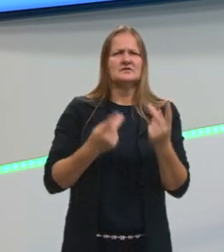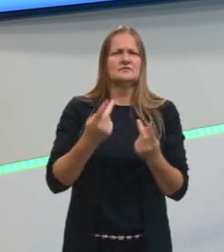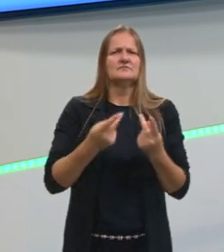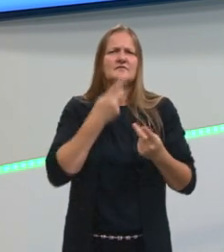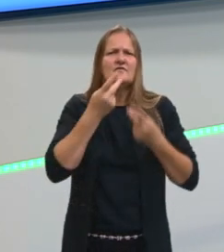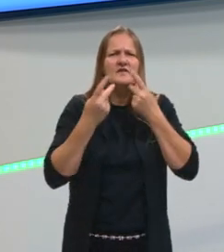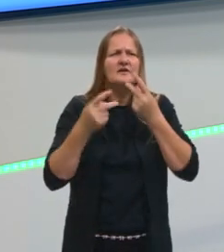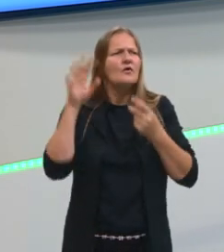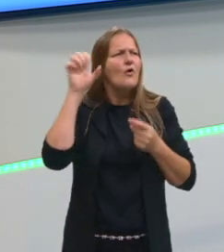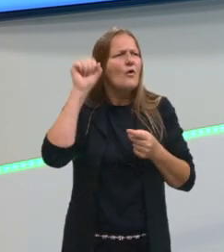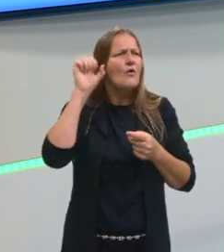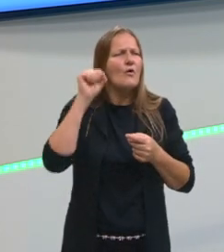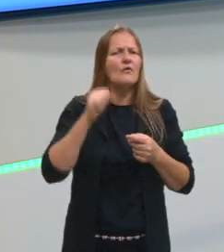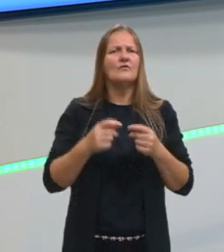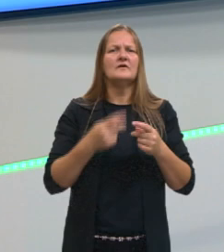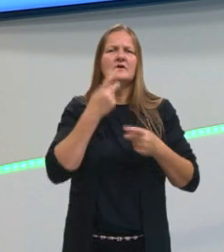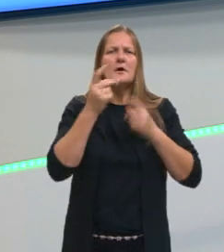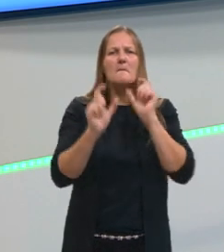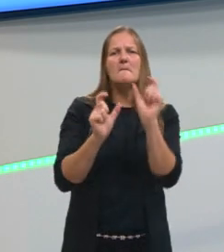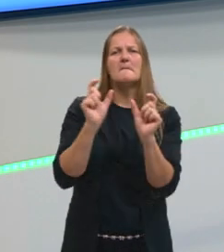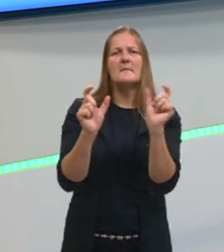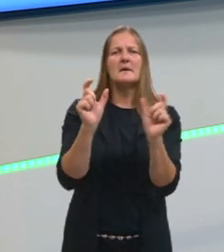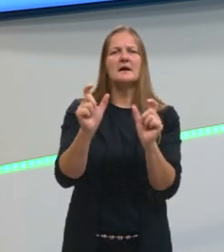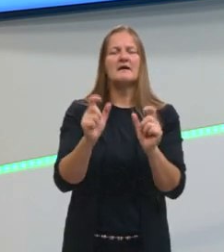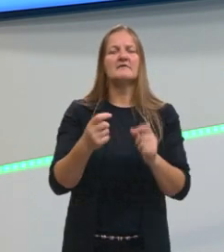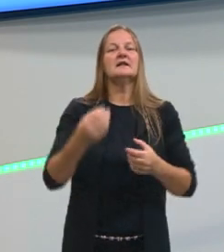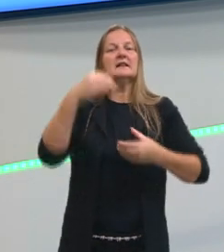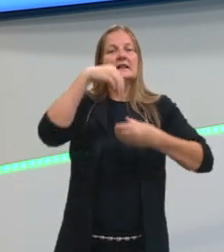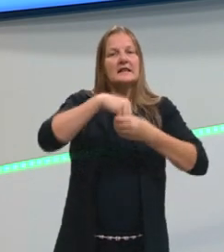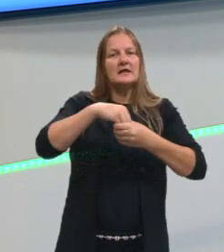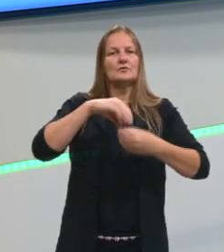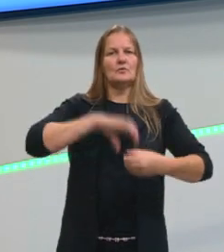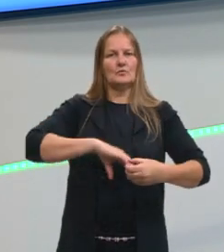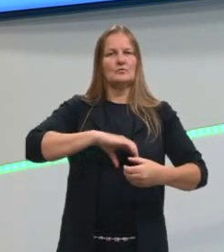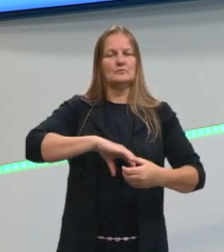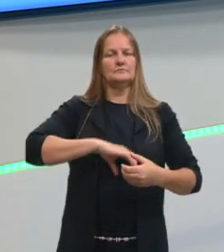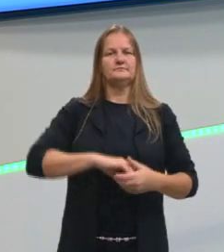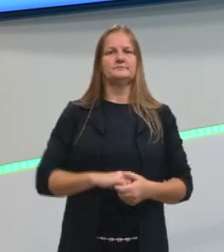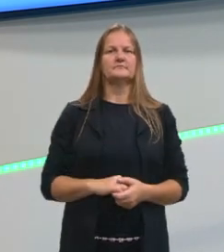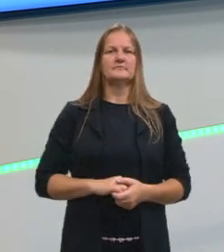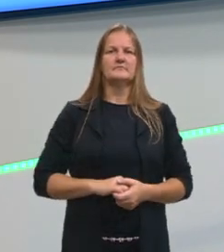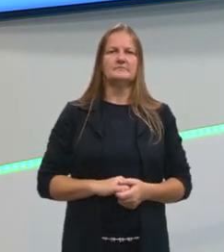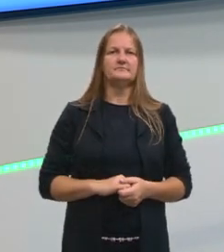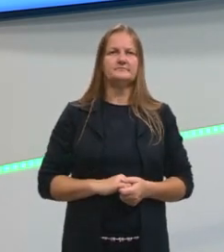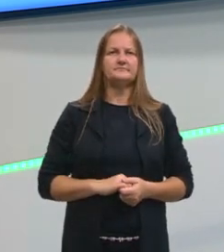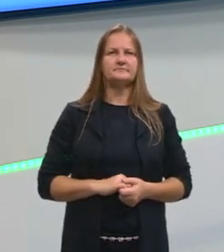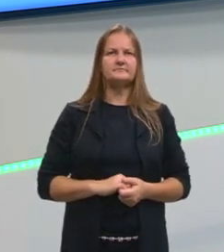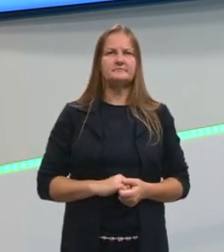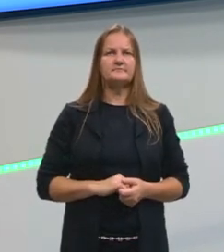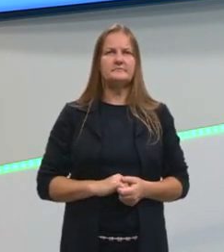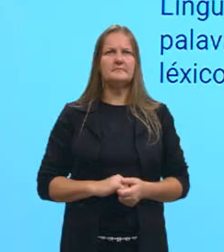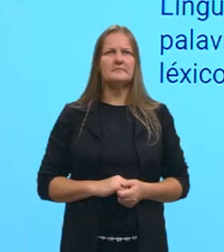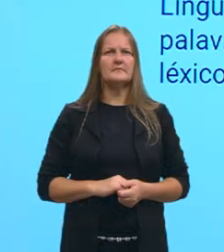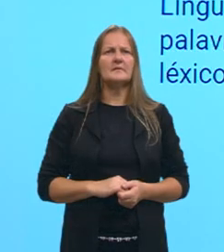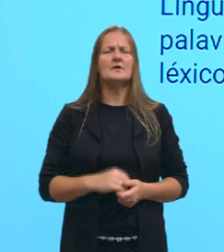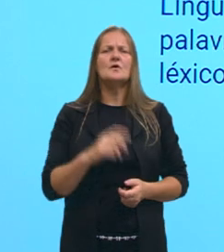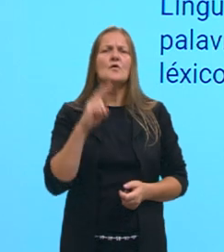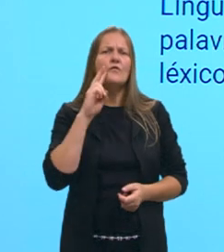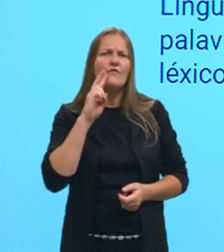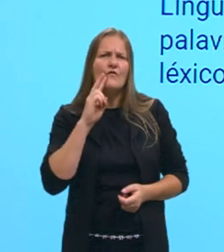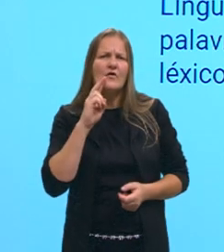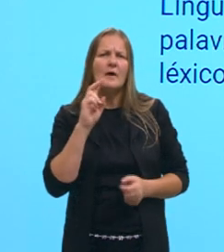é que vão determinando quais palavras que vão estar na Língua Portuguesa e esses